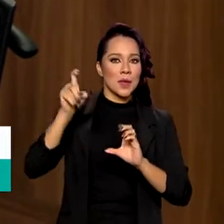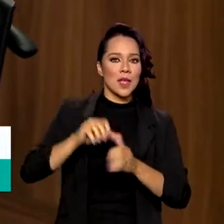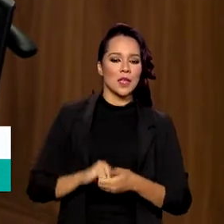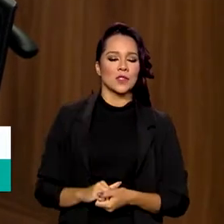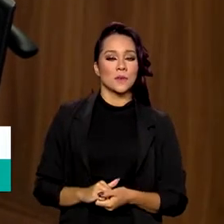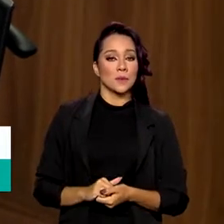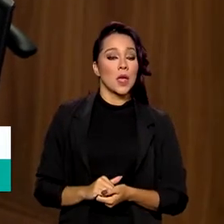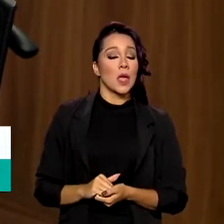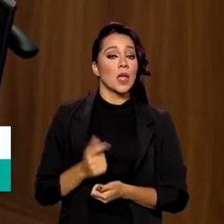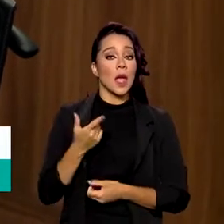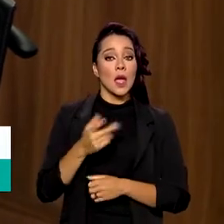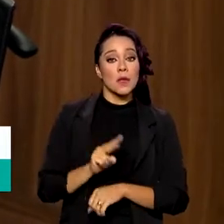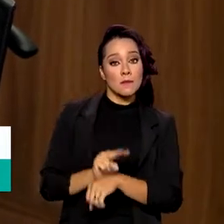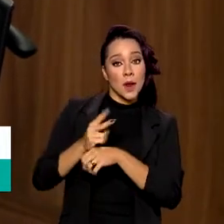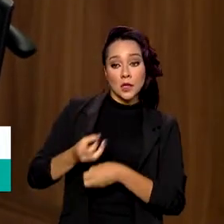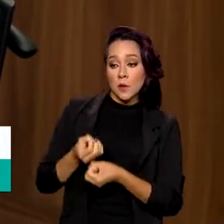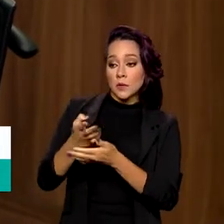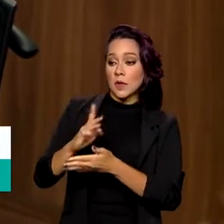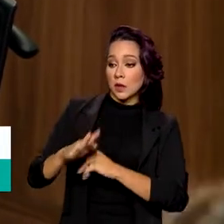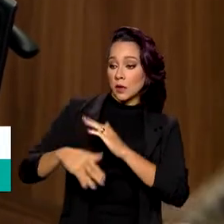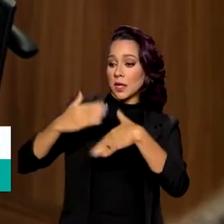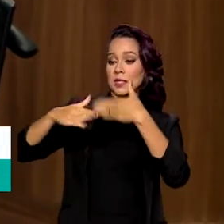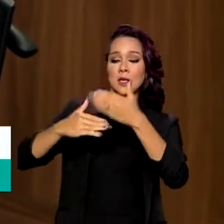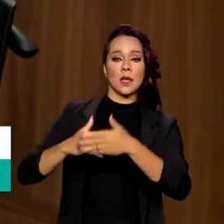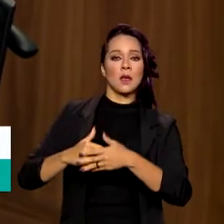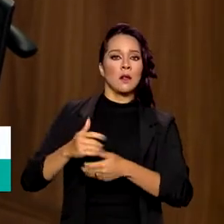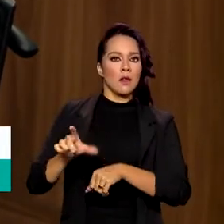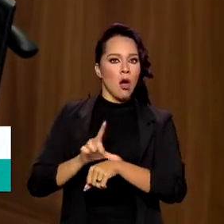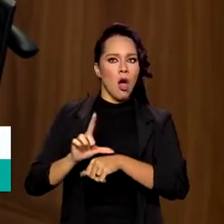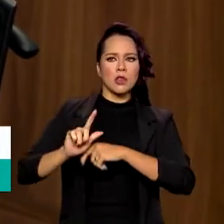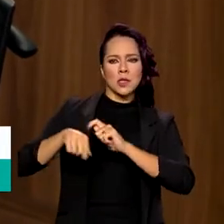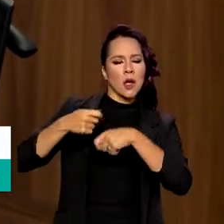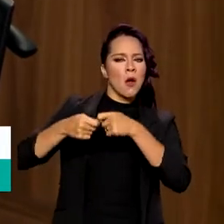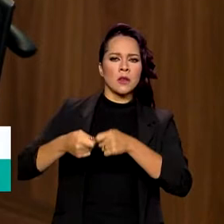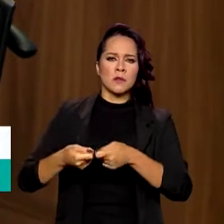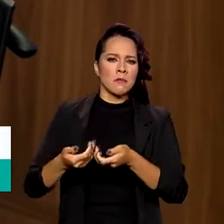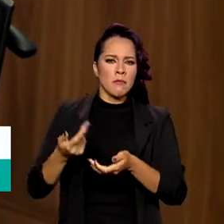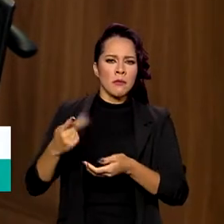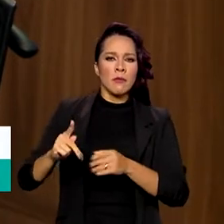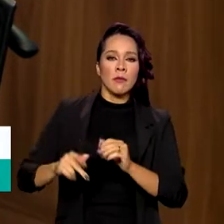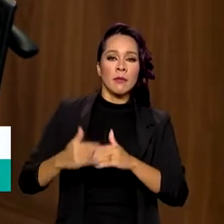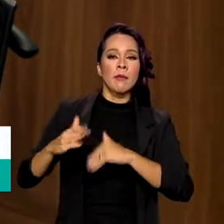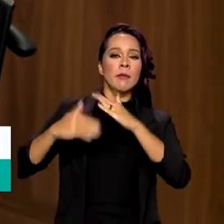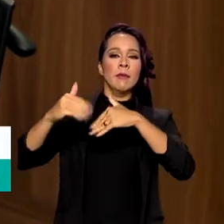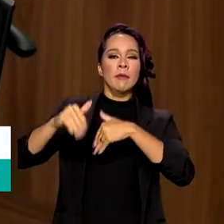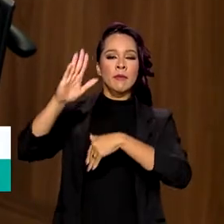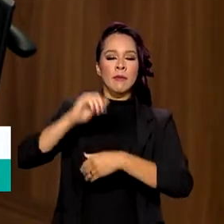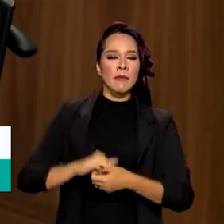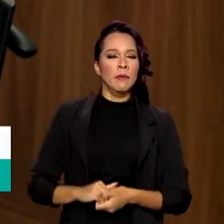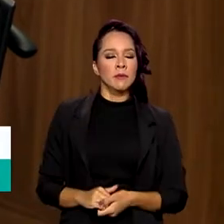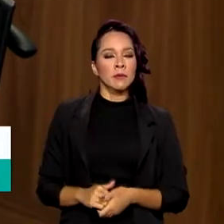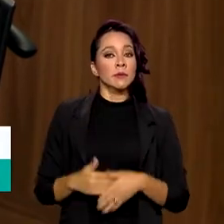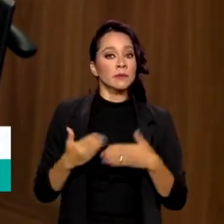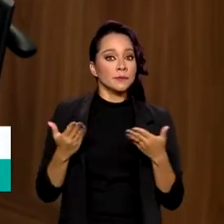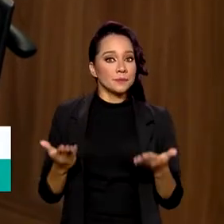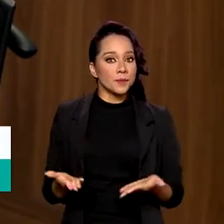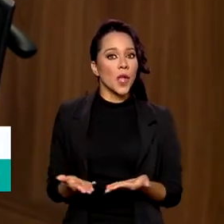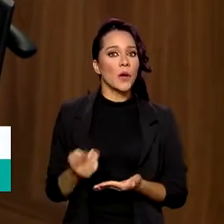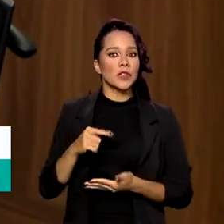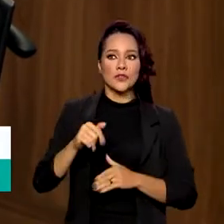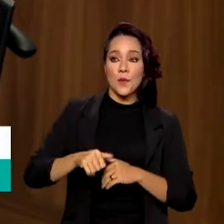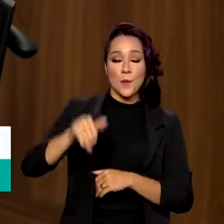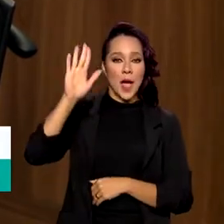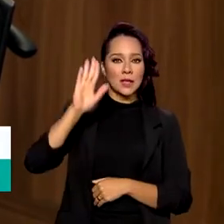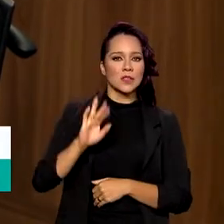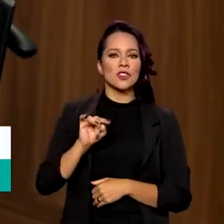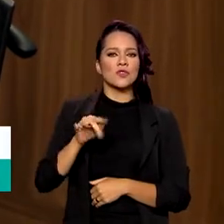fornecer crédito para Que ela possa crescer para que o negócio dela possa ser cada vez mais bem sucedido então a gente foi